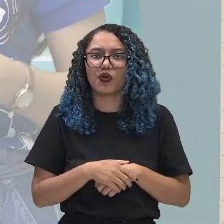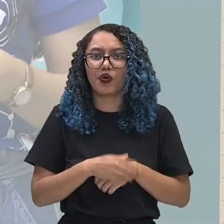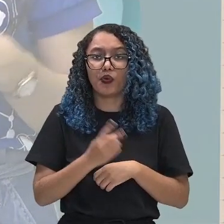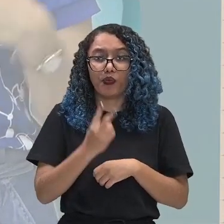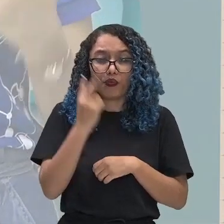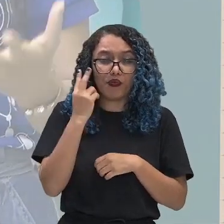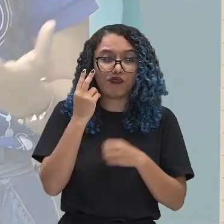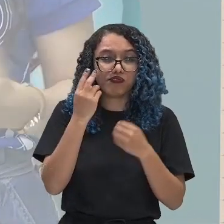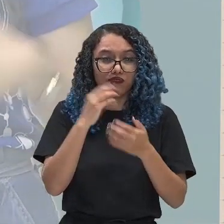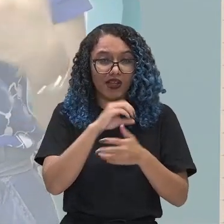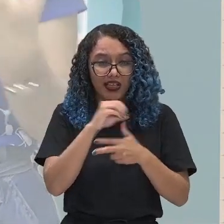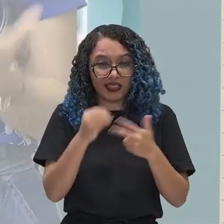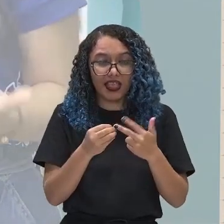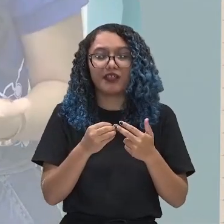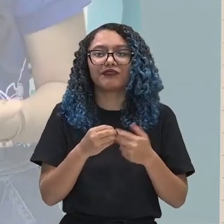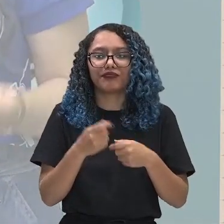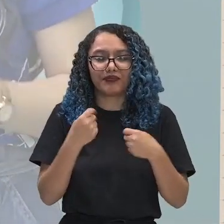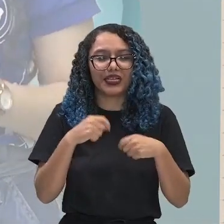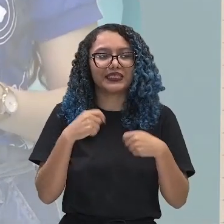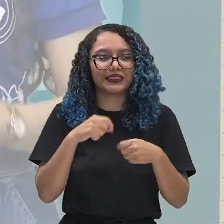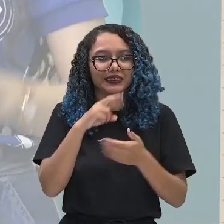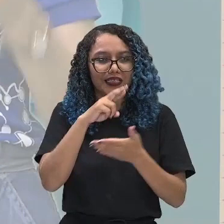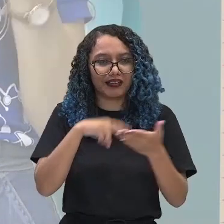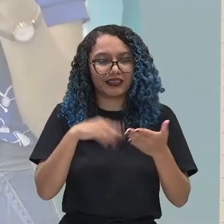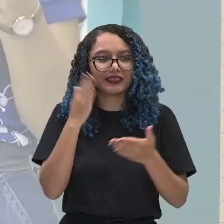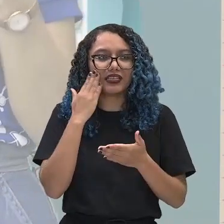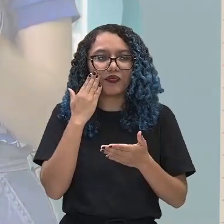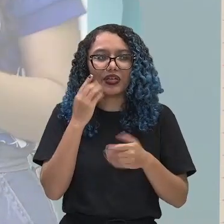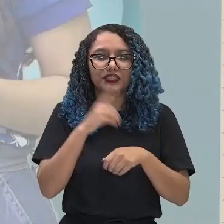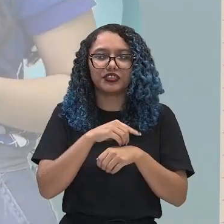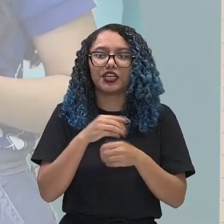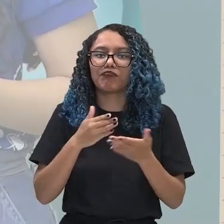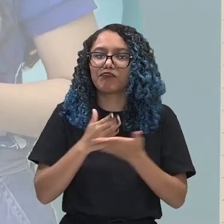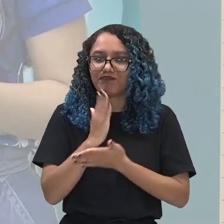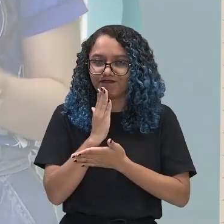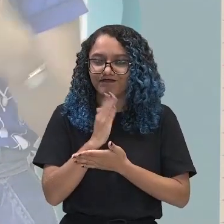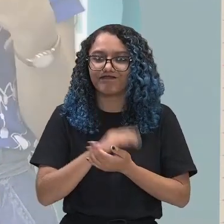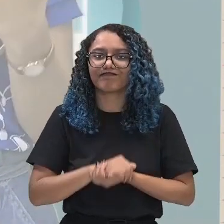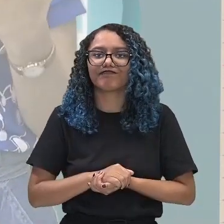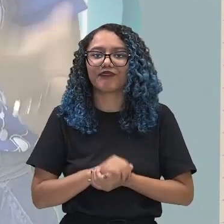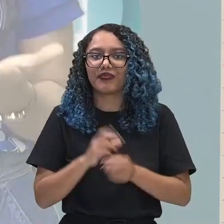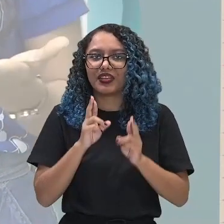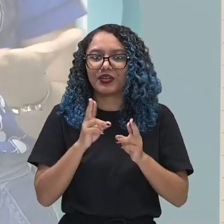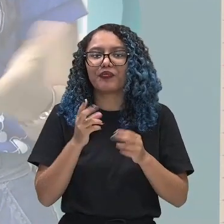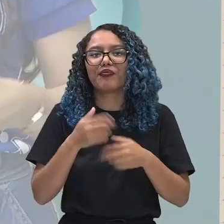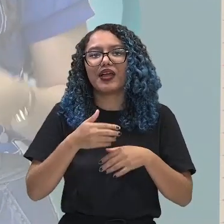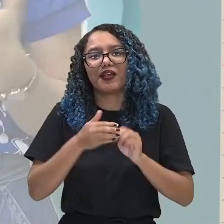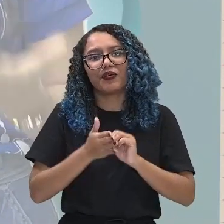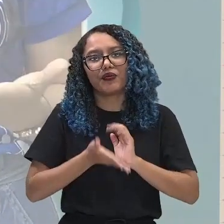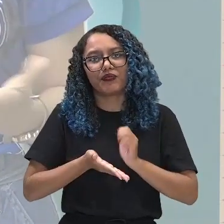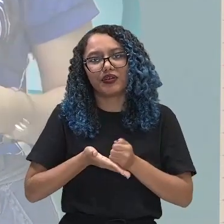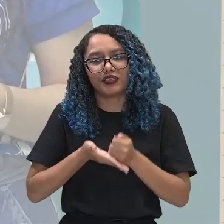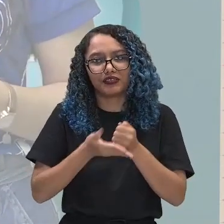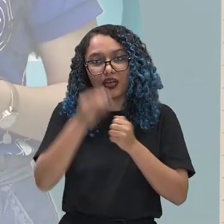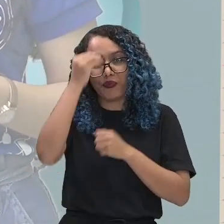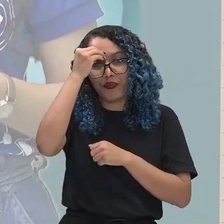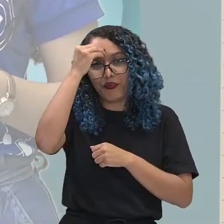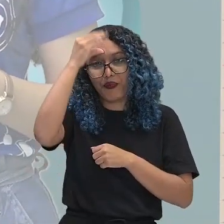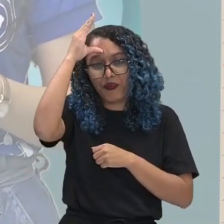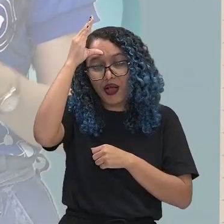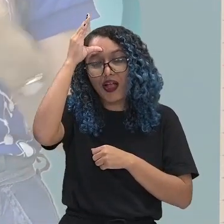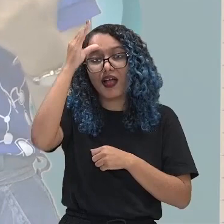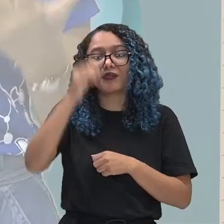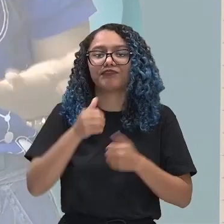muito desse modelo para então chegar no dia da prova e arrasar, tá bom? Eu espero que eu tenha colaborado com vocês para o